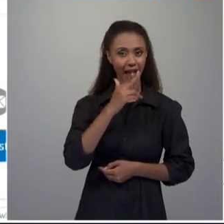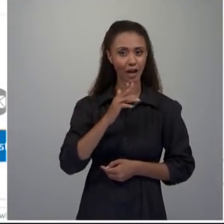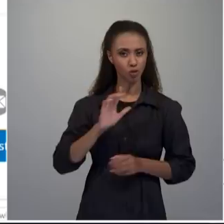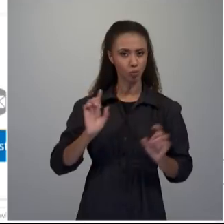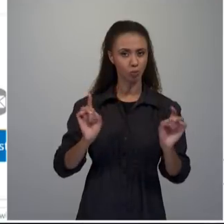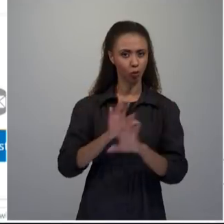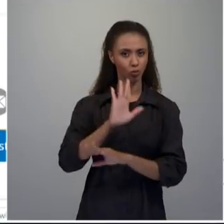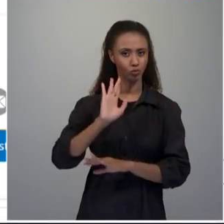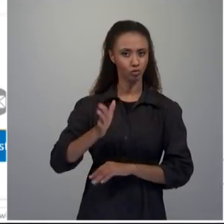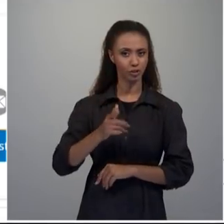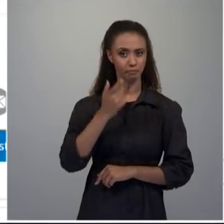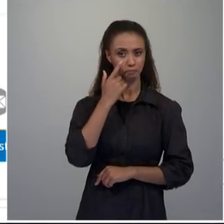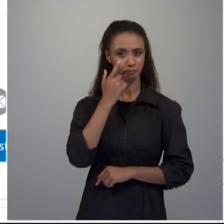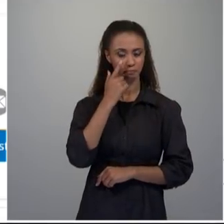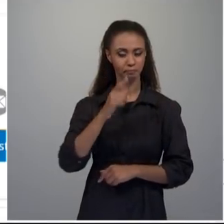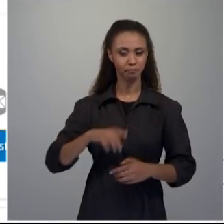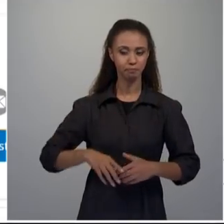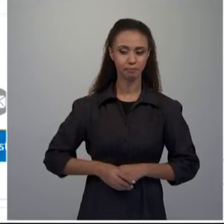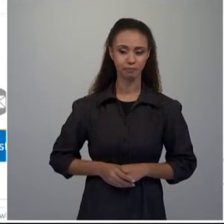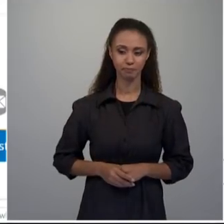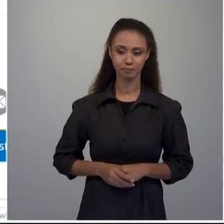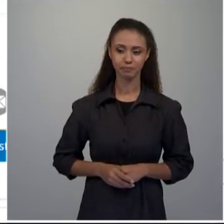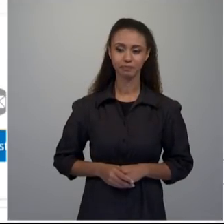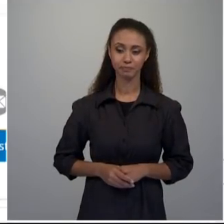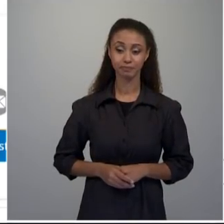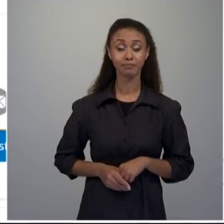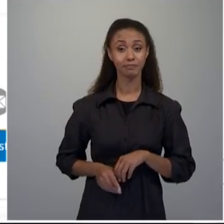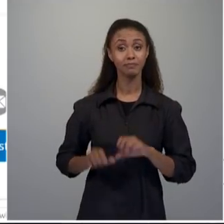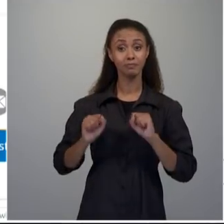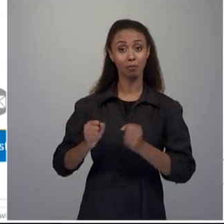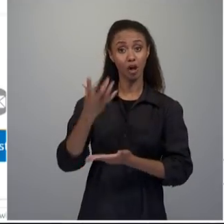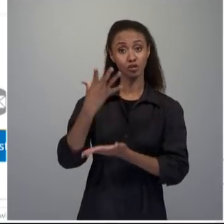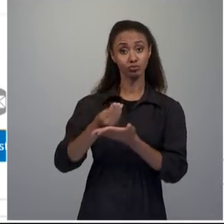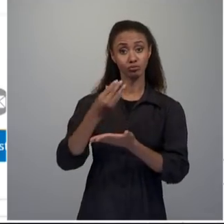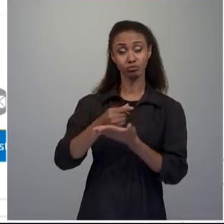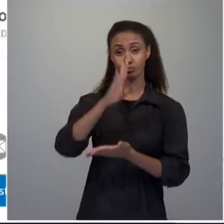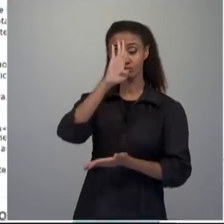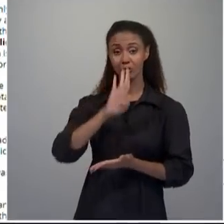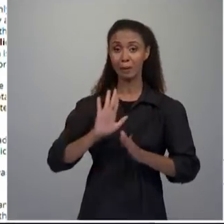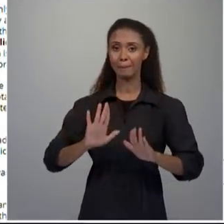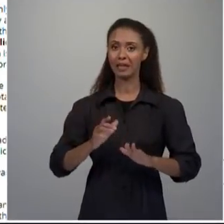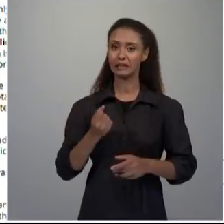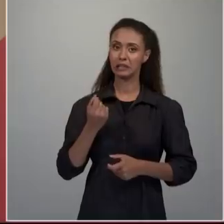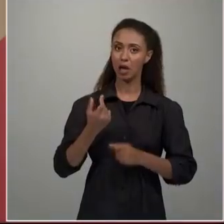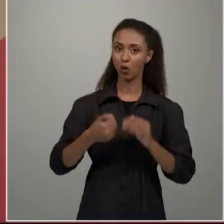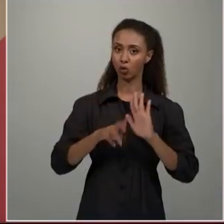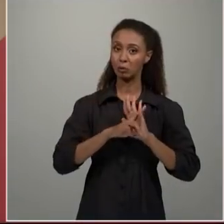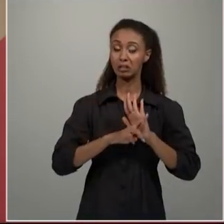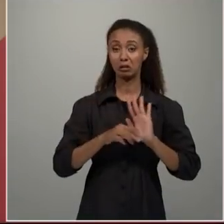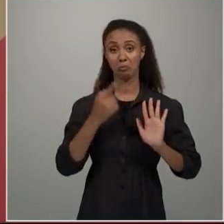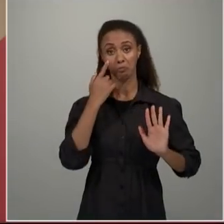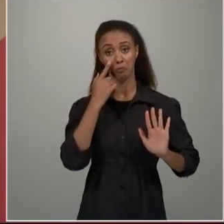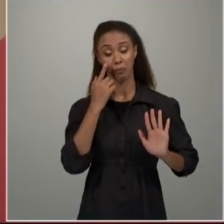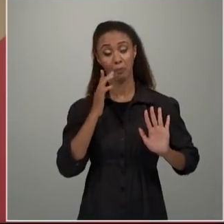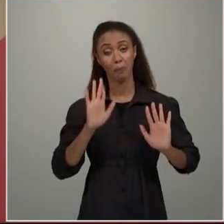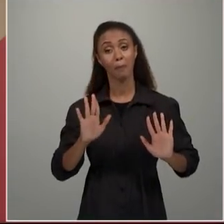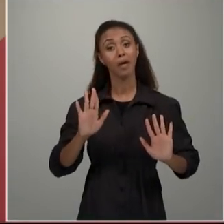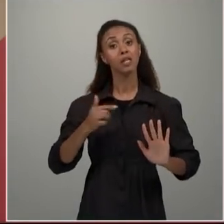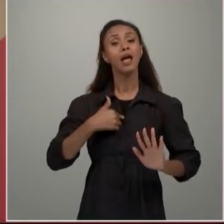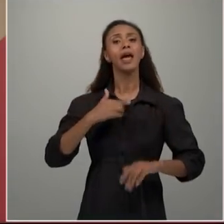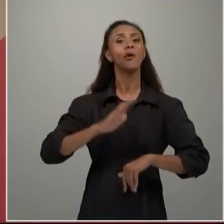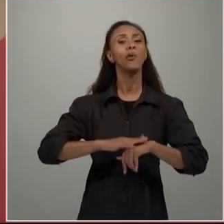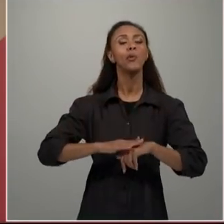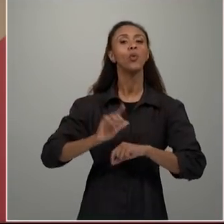olha que legal free download ao pé mas ele tem alguns veículos realmente o que eu tenho feito ultimamente eu